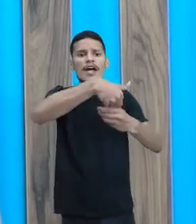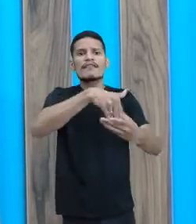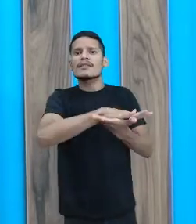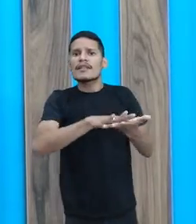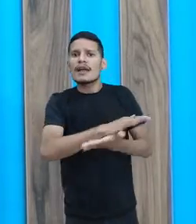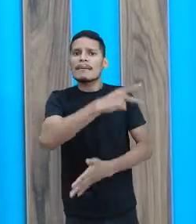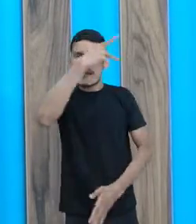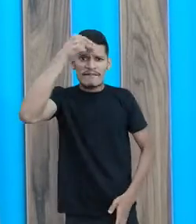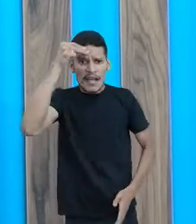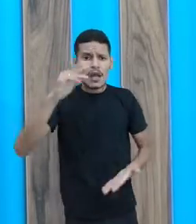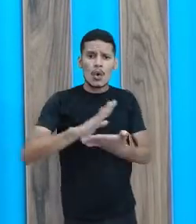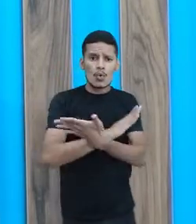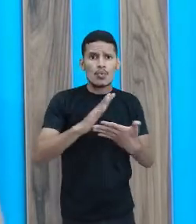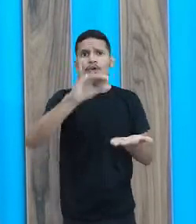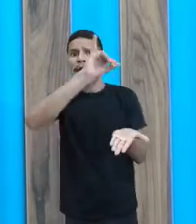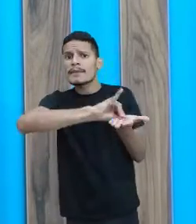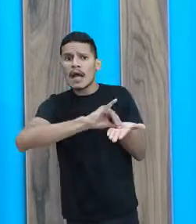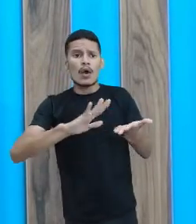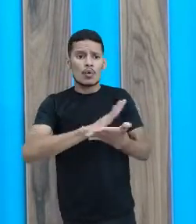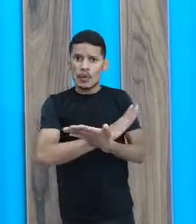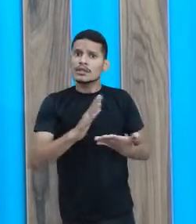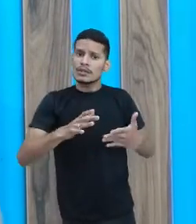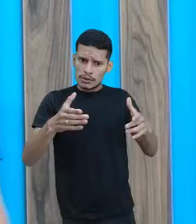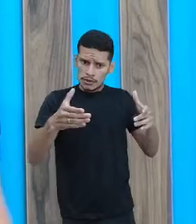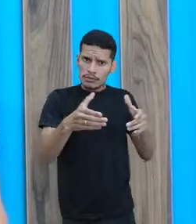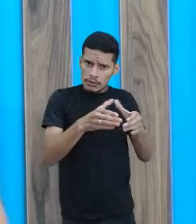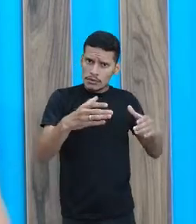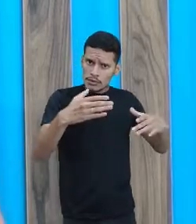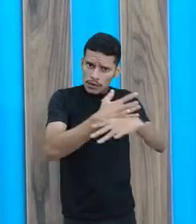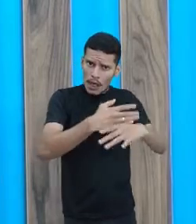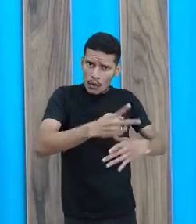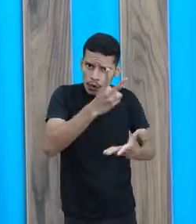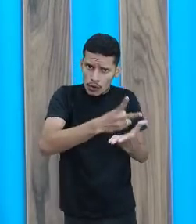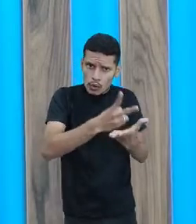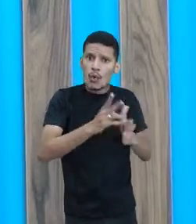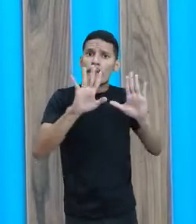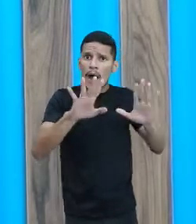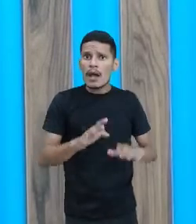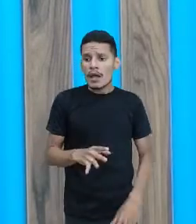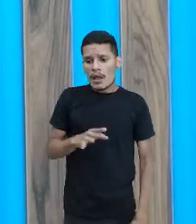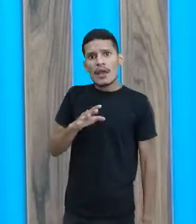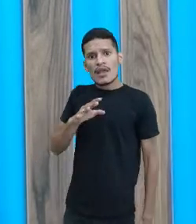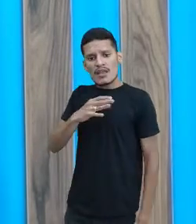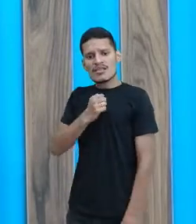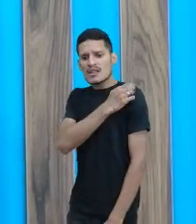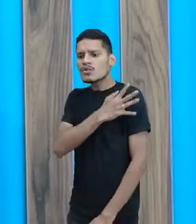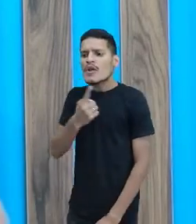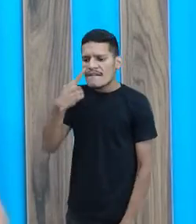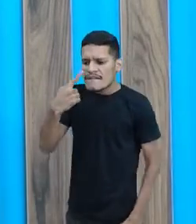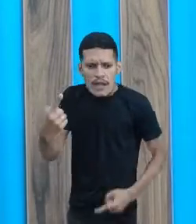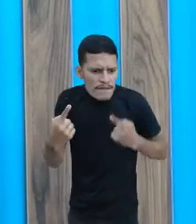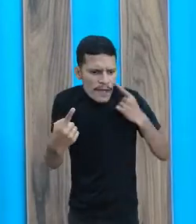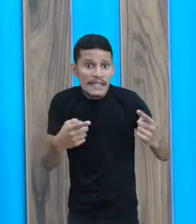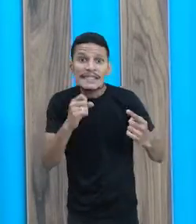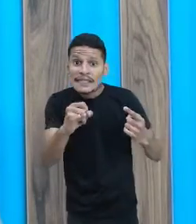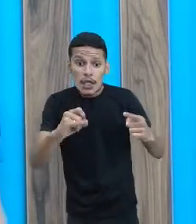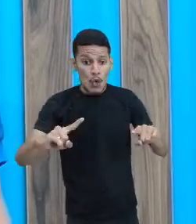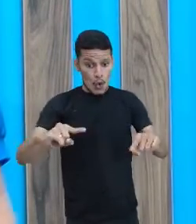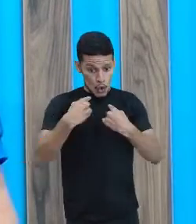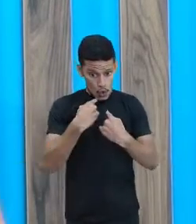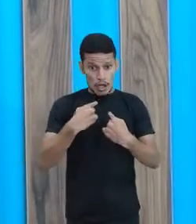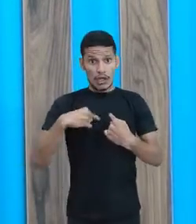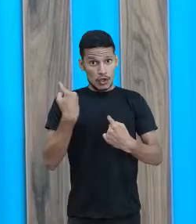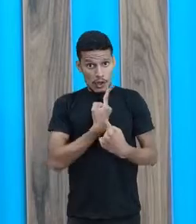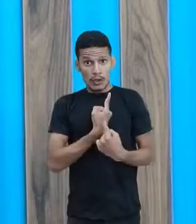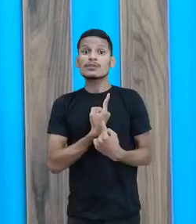das capitais, algumas cidades manteve-se, mas aí, ó, sempre a ditadura de olho, estou de olho em vocês, tá certo? Quem agir diferente do que a gente